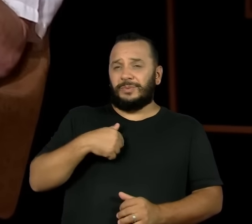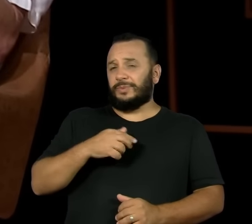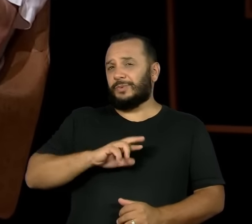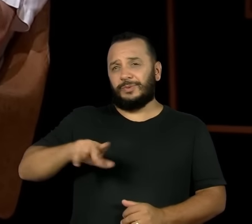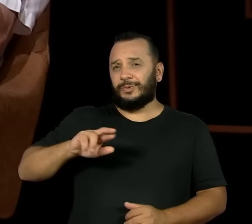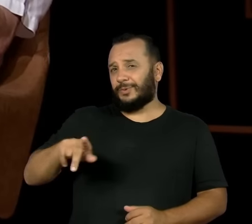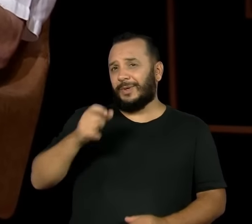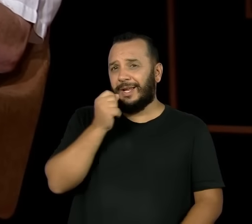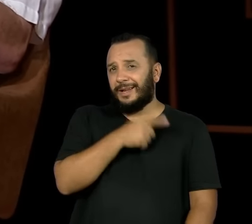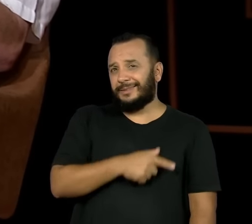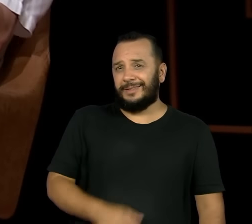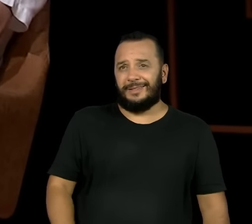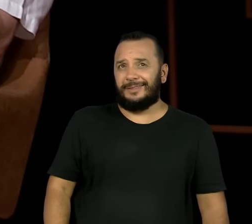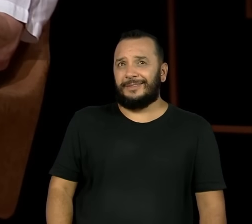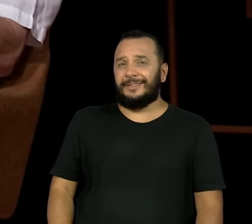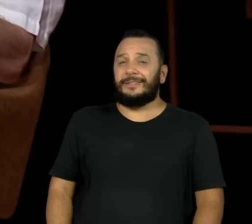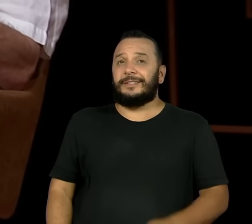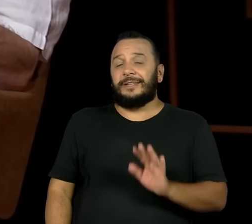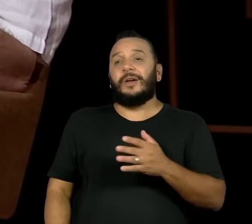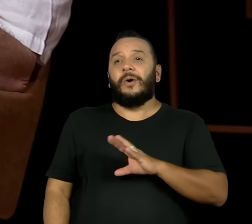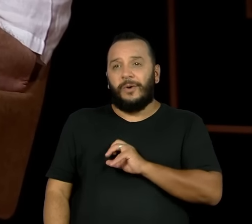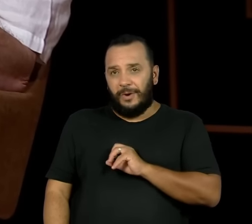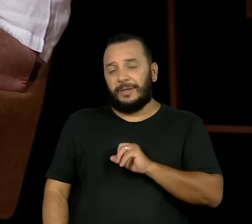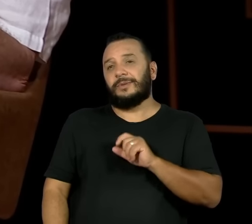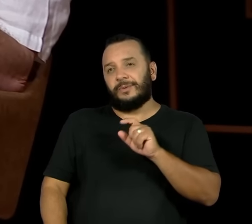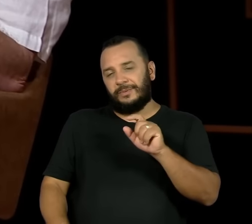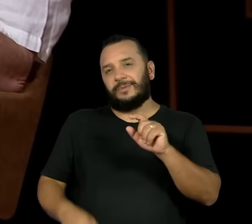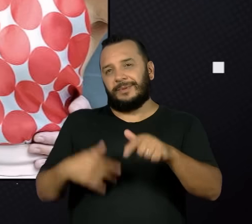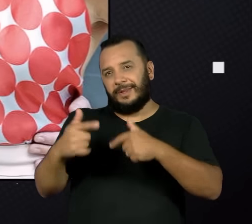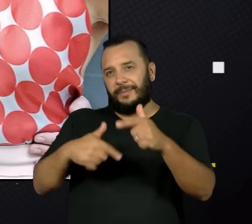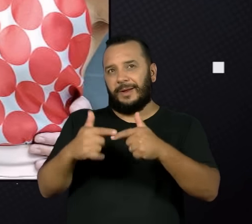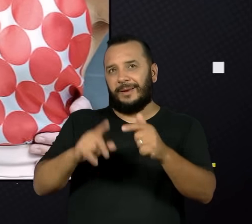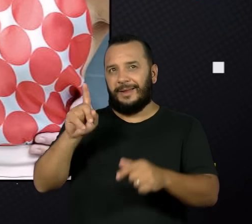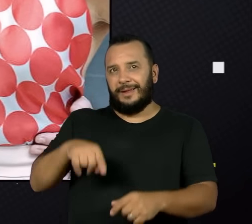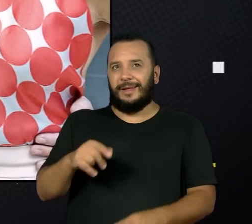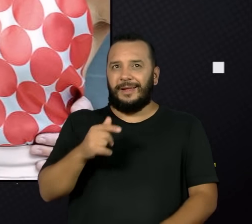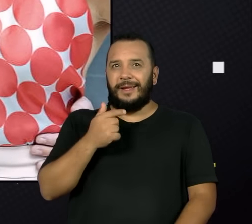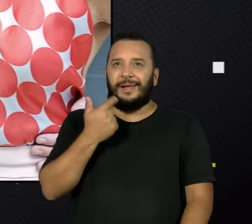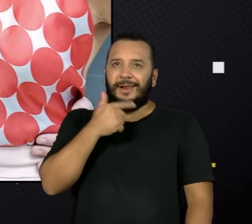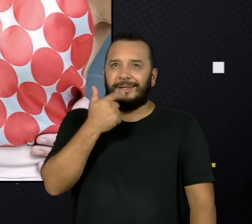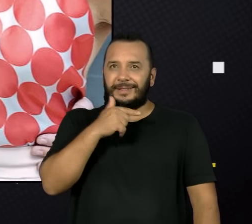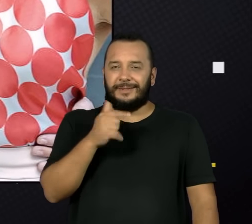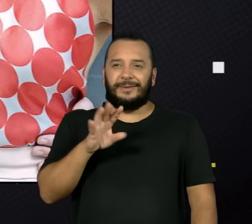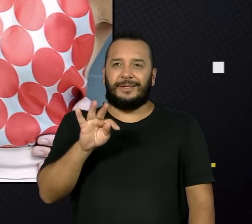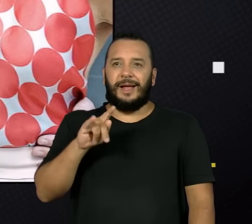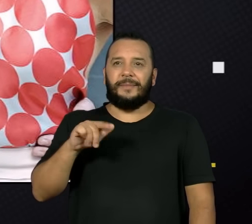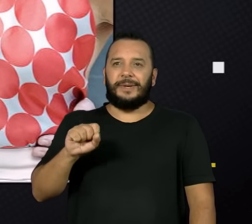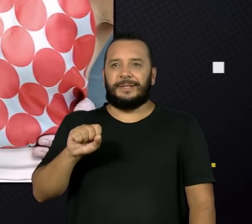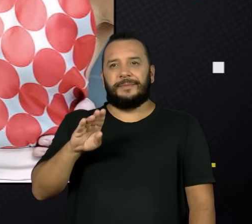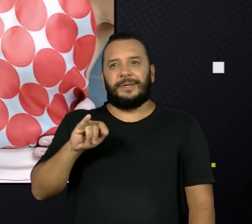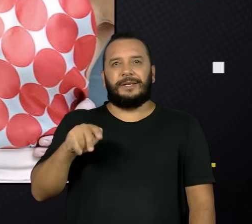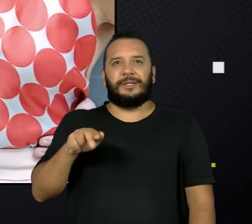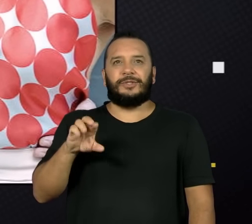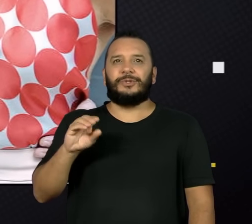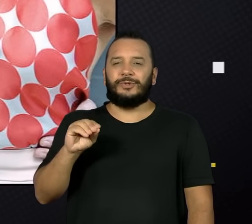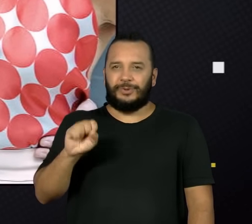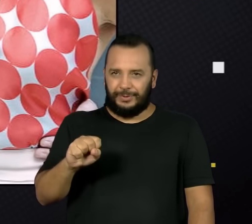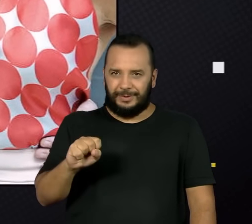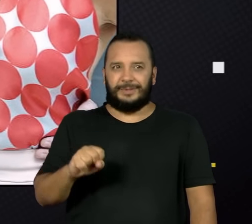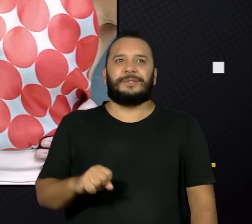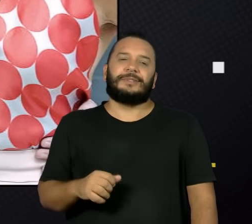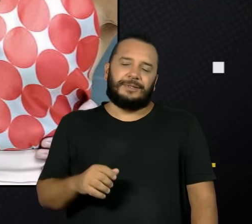quando a obra é engraçado então o o tapas e beijos já era um texto que já